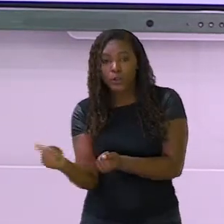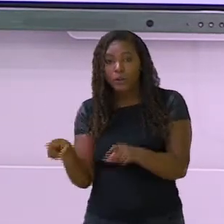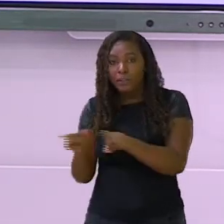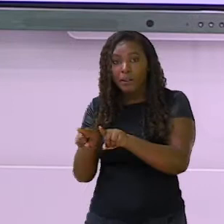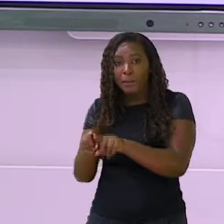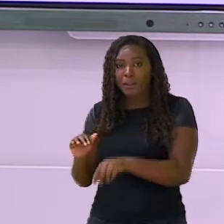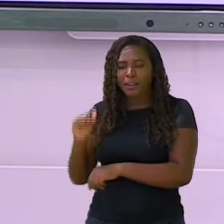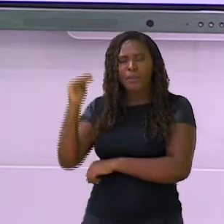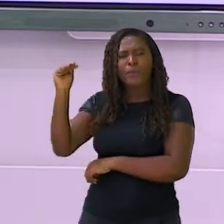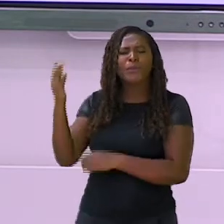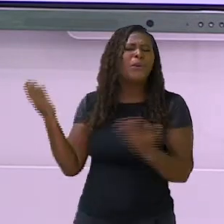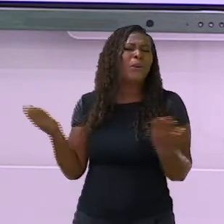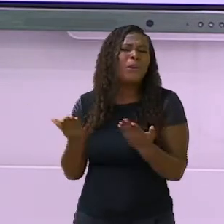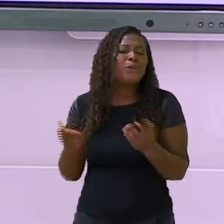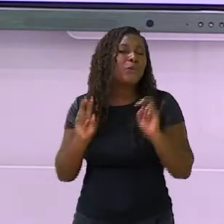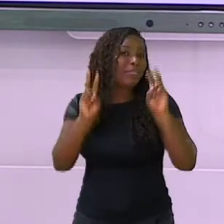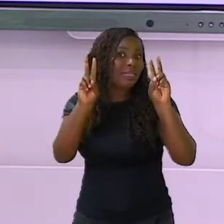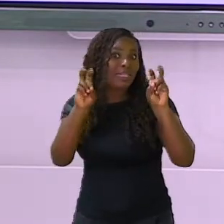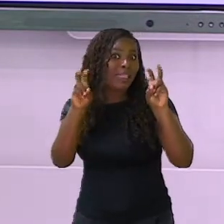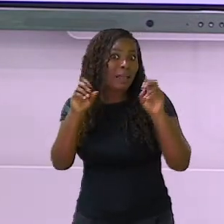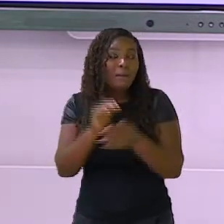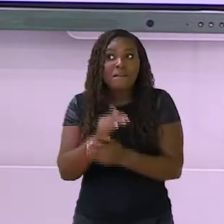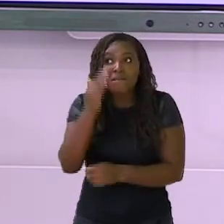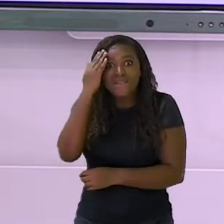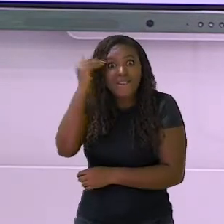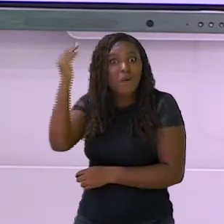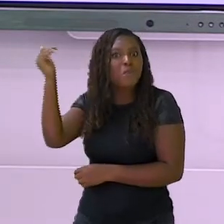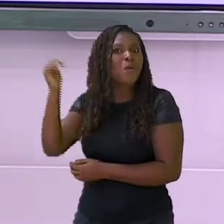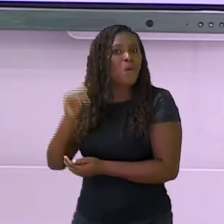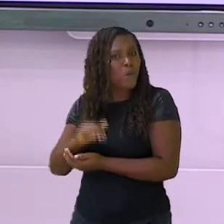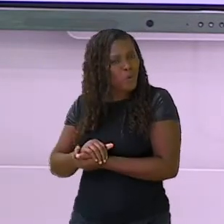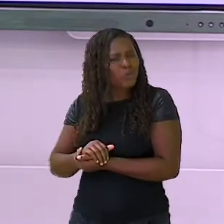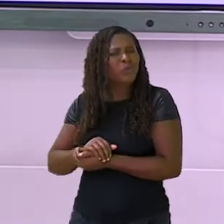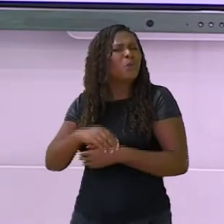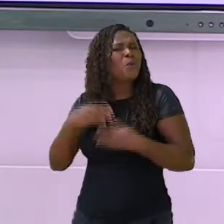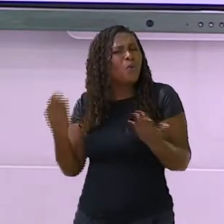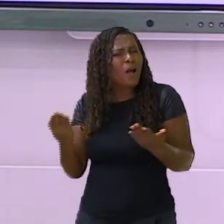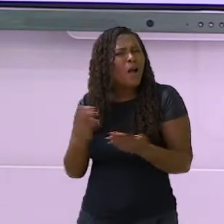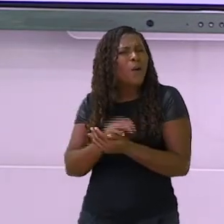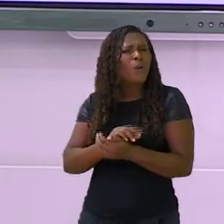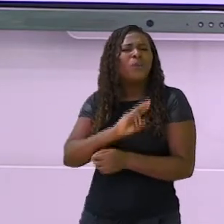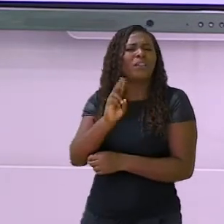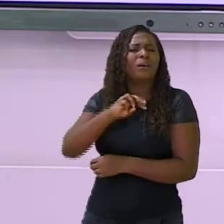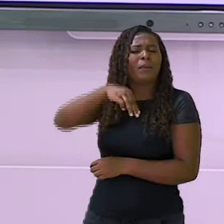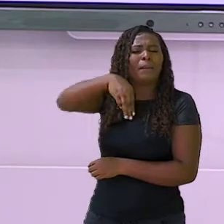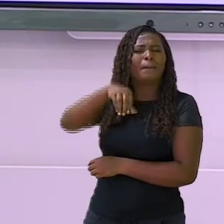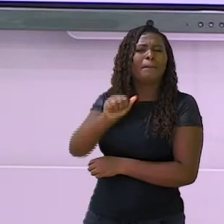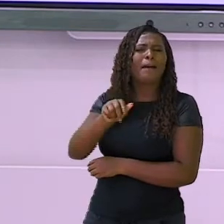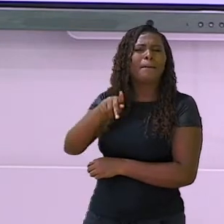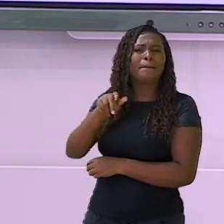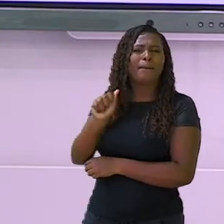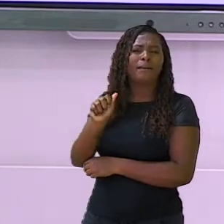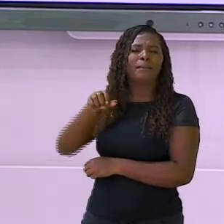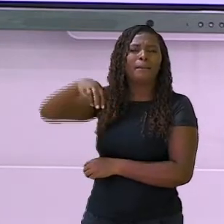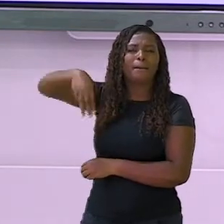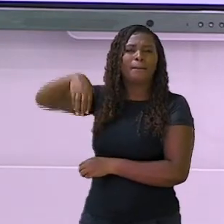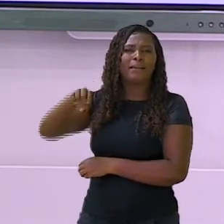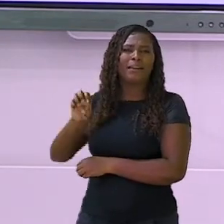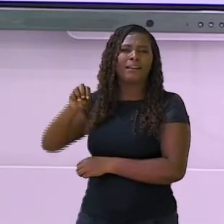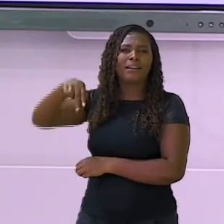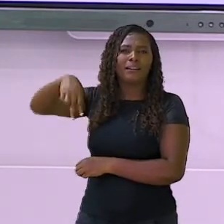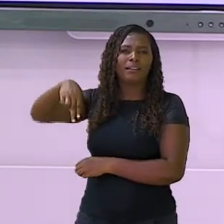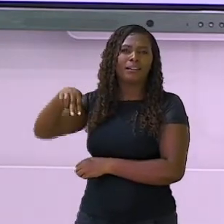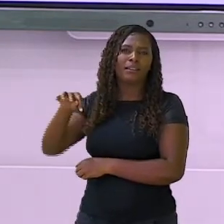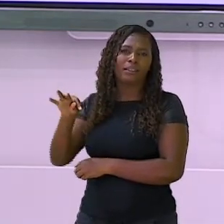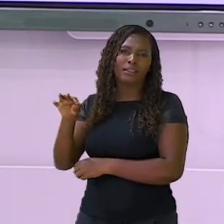super interessante, que está super em alta aí, que é o mapa mental. Às vezes você já ouviu falar sobre esse